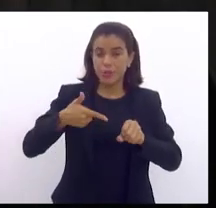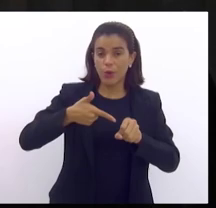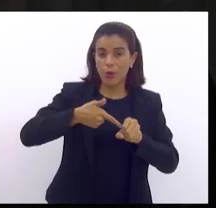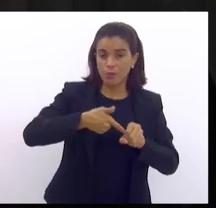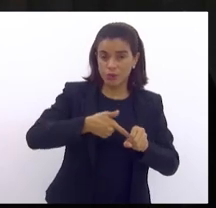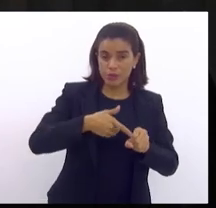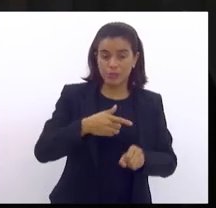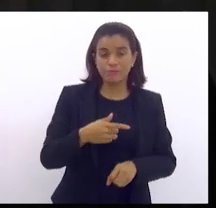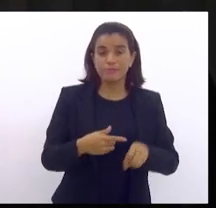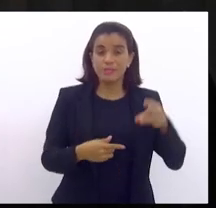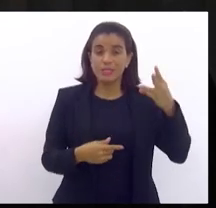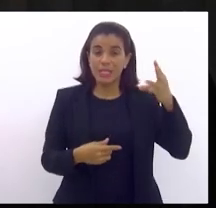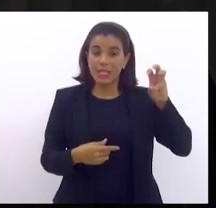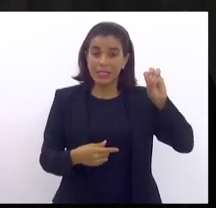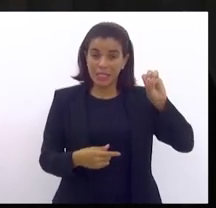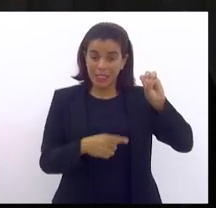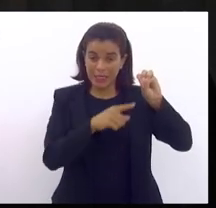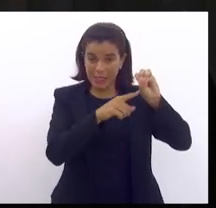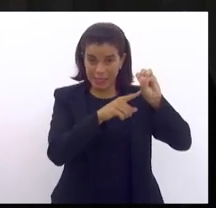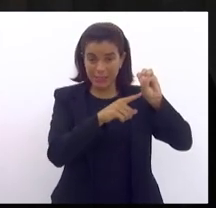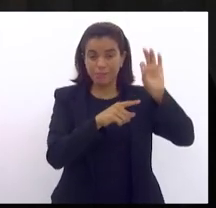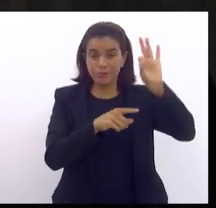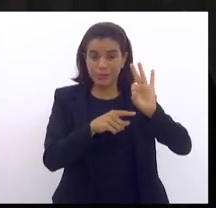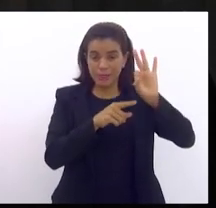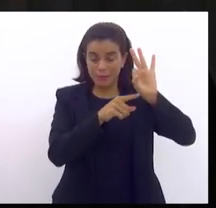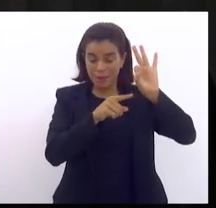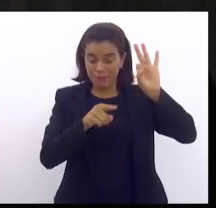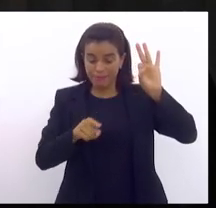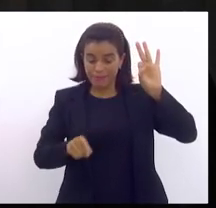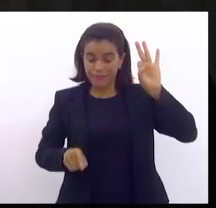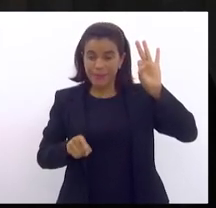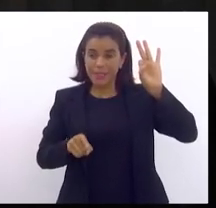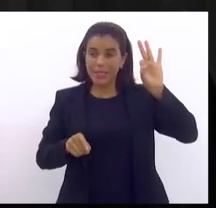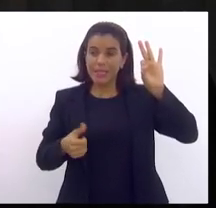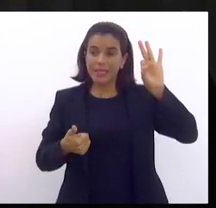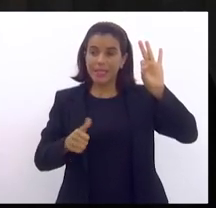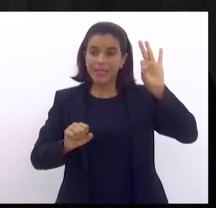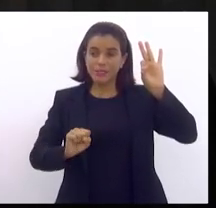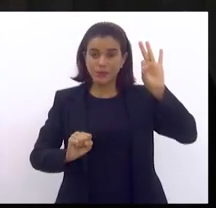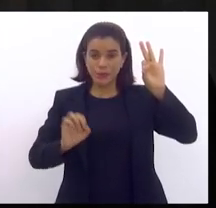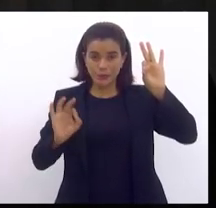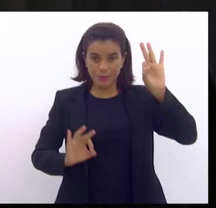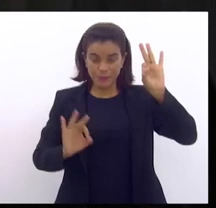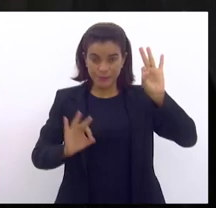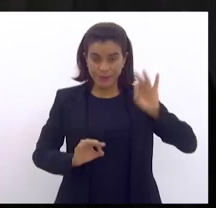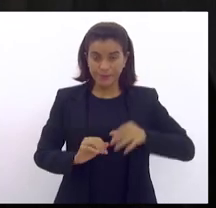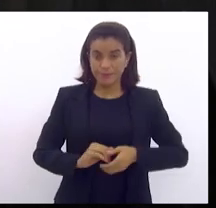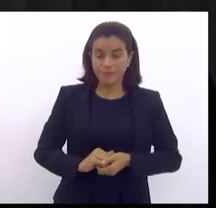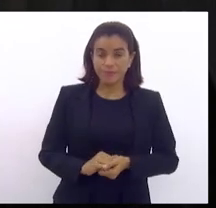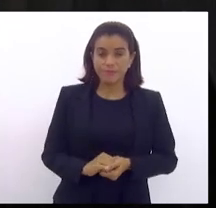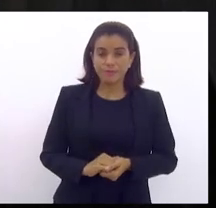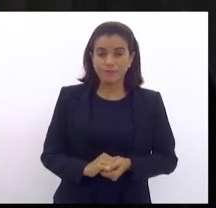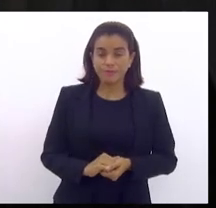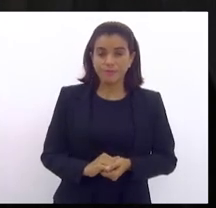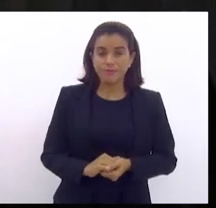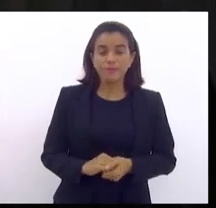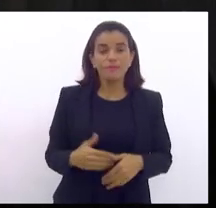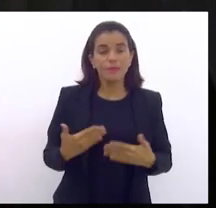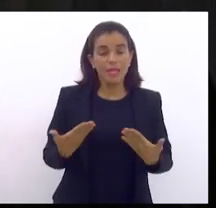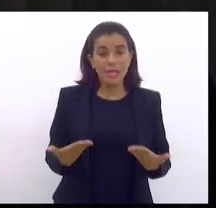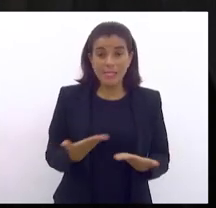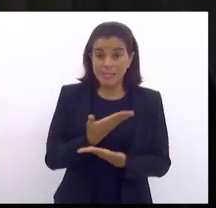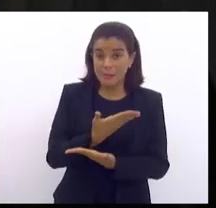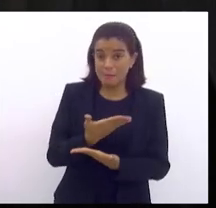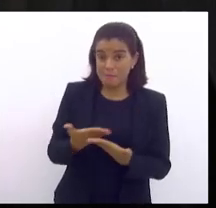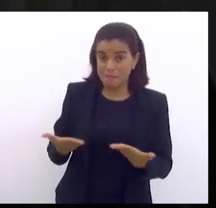de 30% para 18 pontos percentuais. Por acaso ou não, senhor presidente, essa